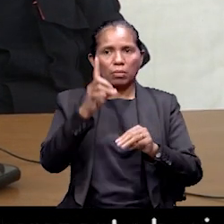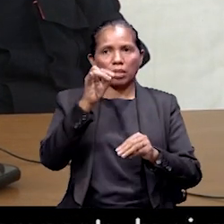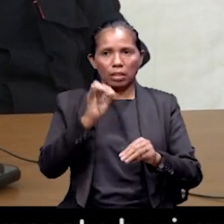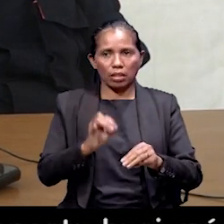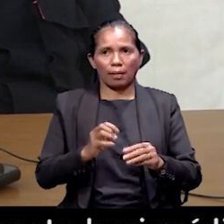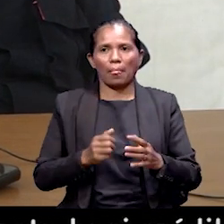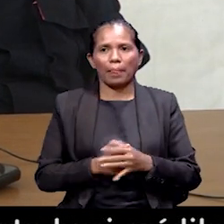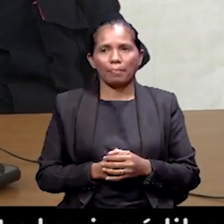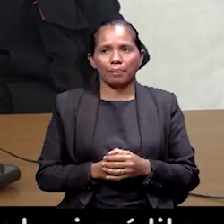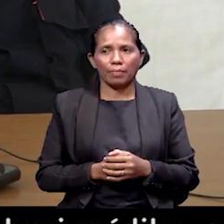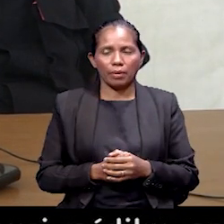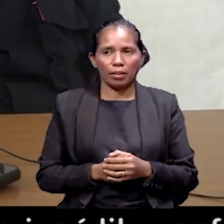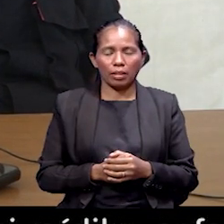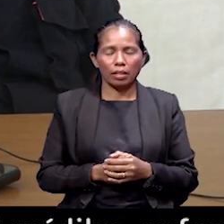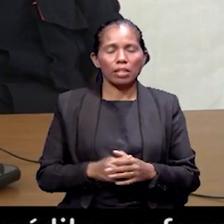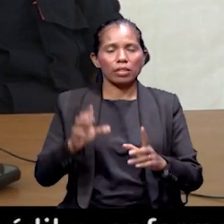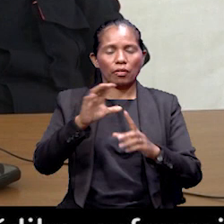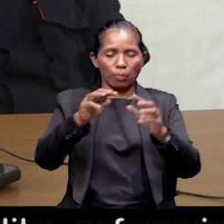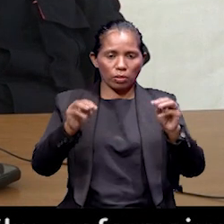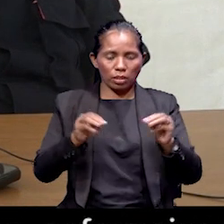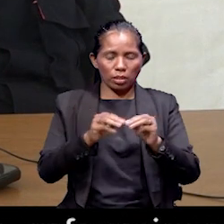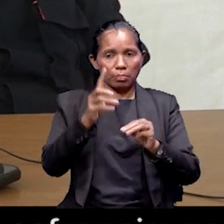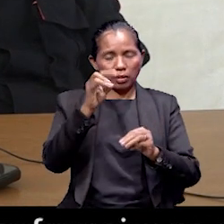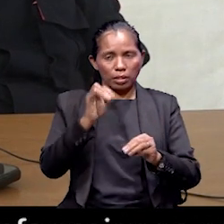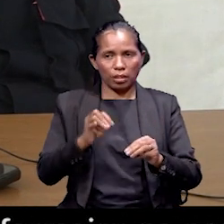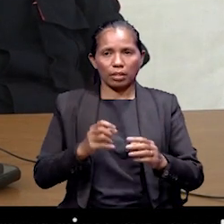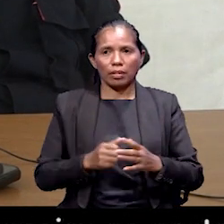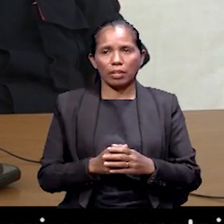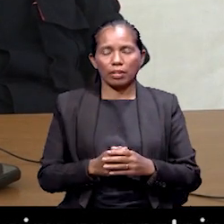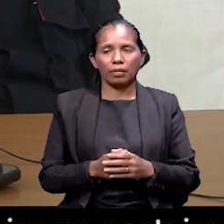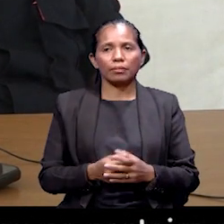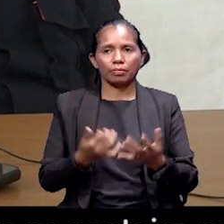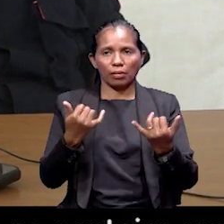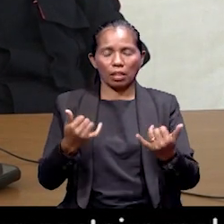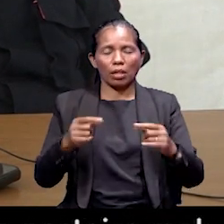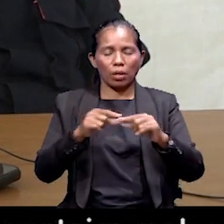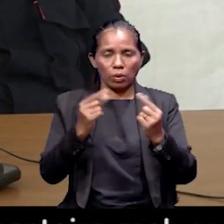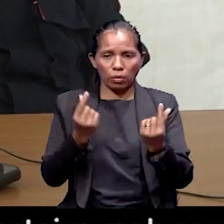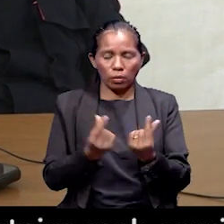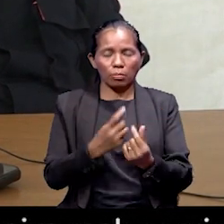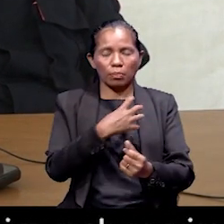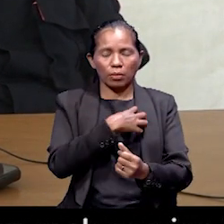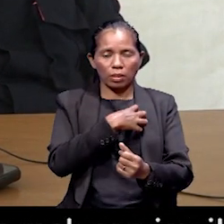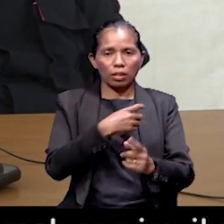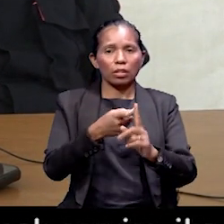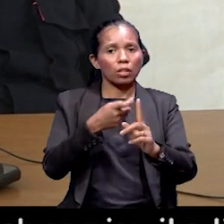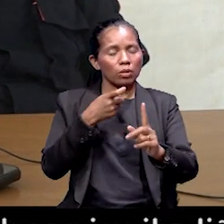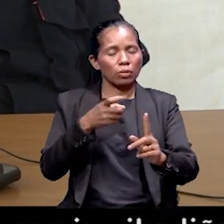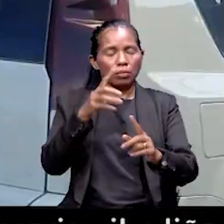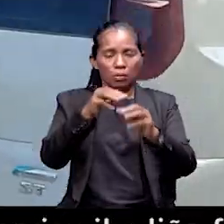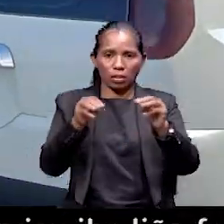penitência Nian, mas comando município de Dili. Tane ori equipa conjunta hosi comando penitência município de